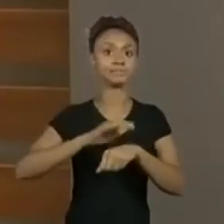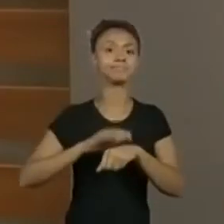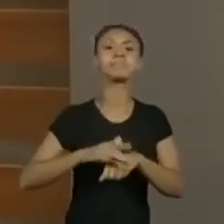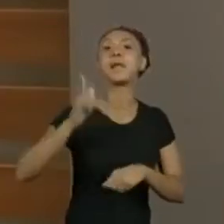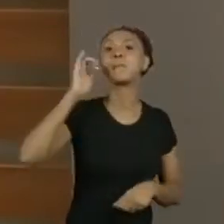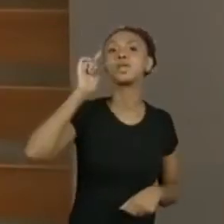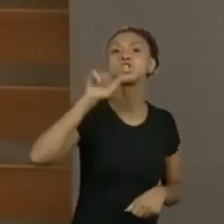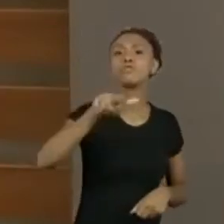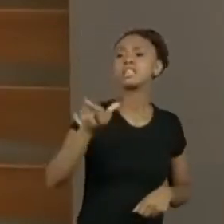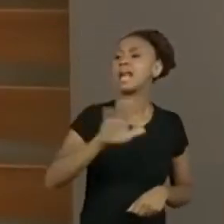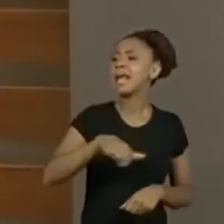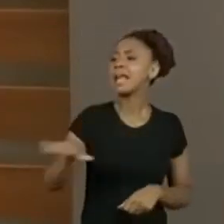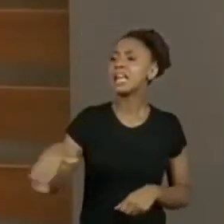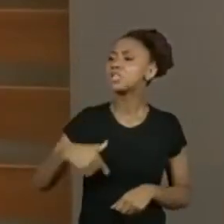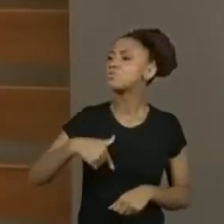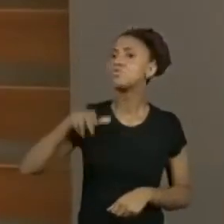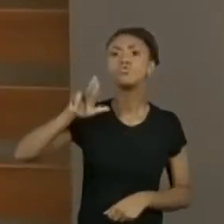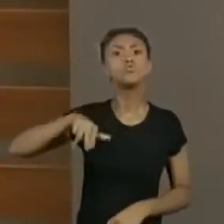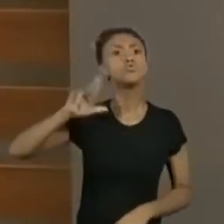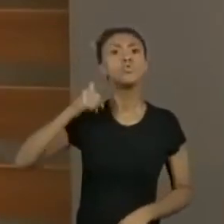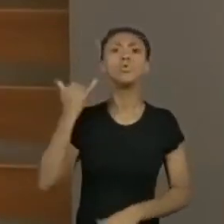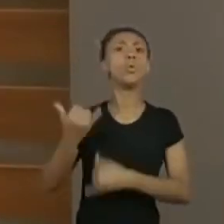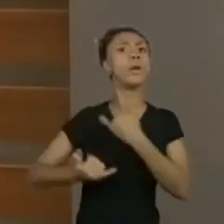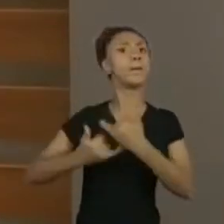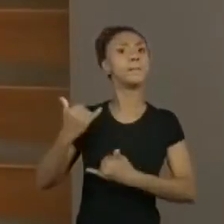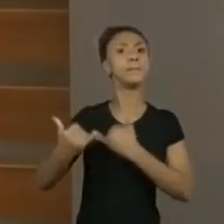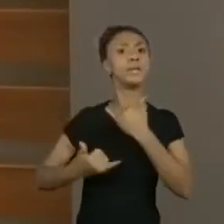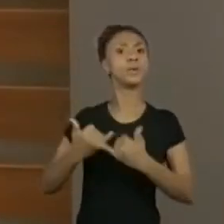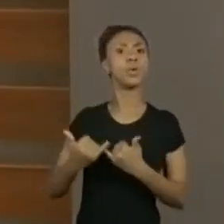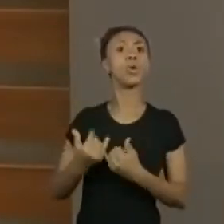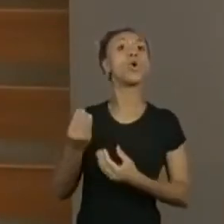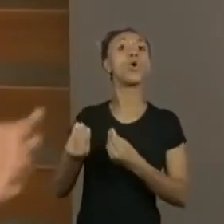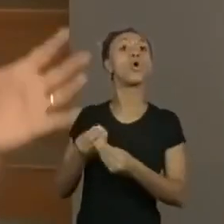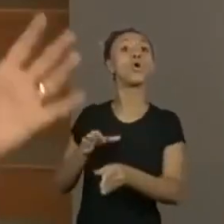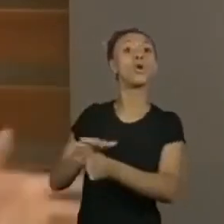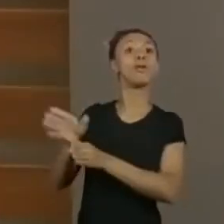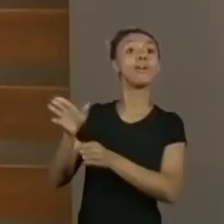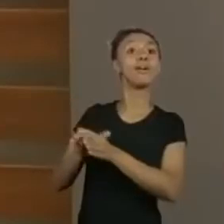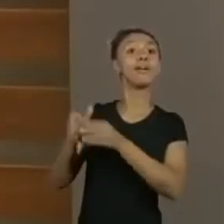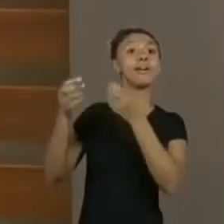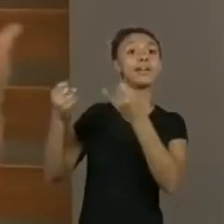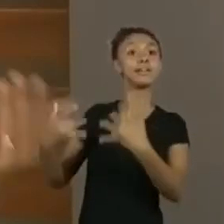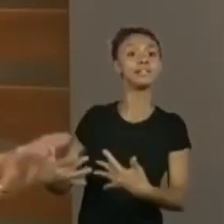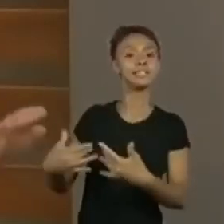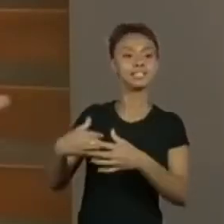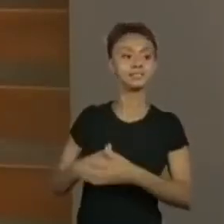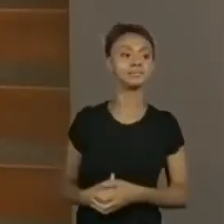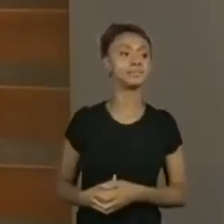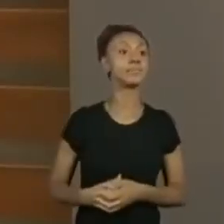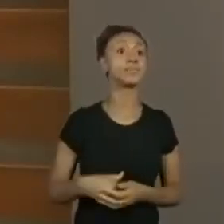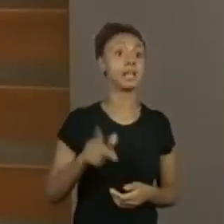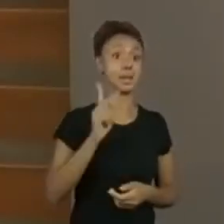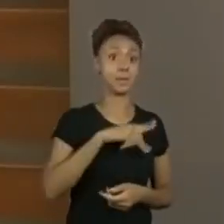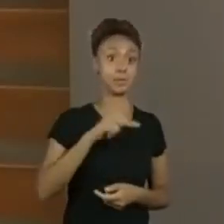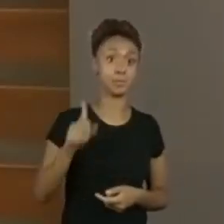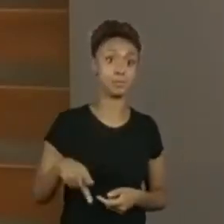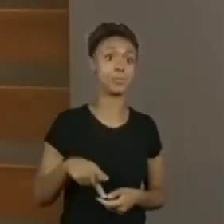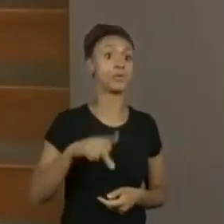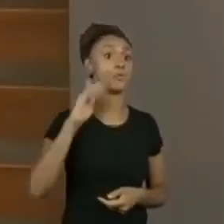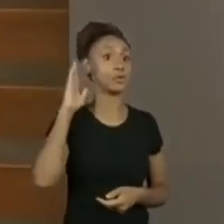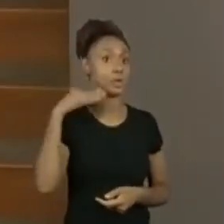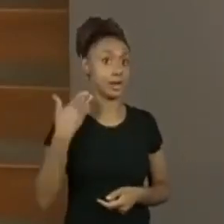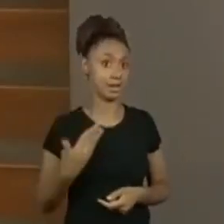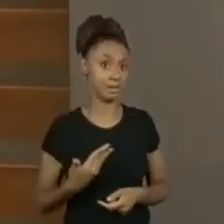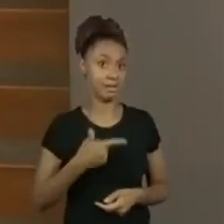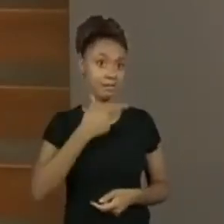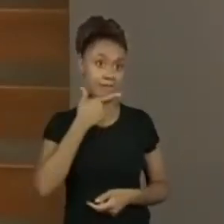ensinar uma criança que nunca brincou de stop a brincar de stop. Pelo que a professora Kelly e a professora Viviane fizeram aqui, deu